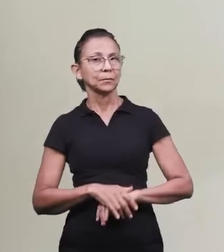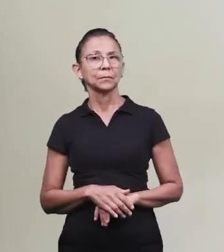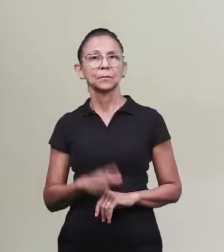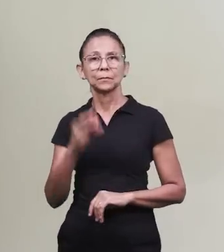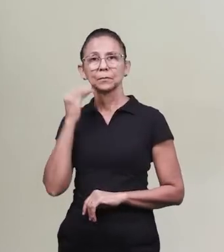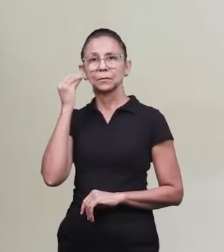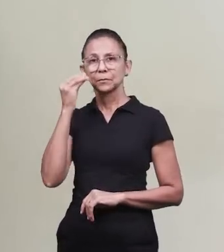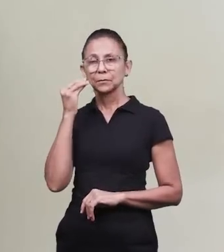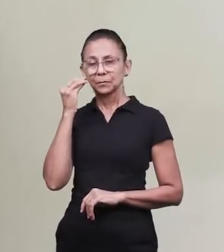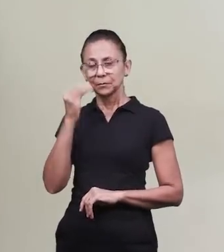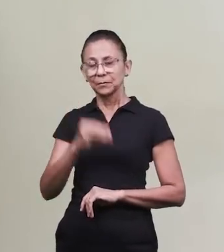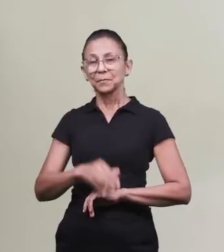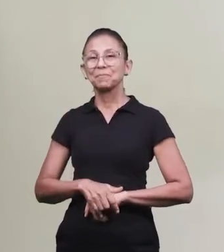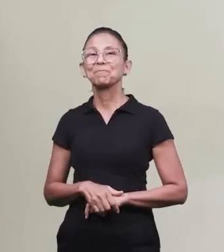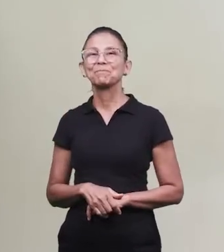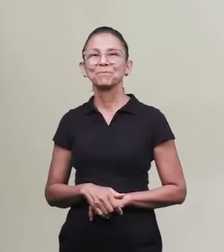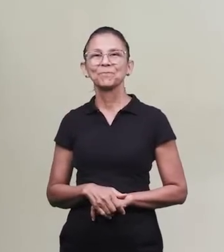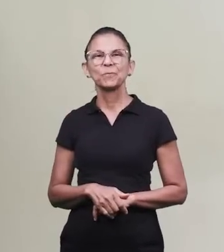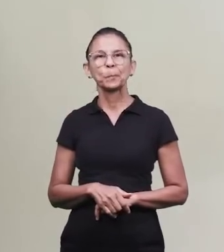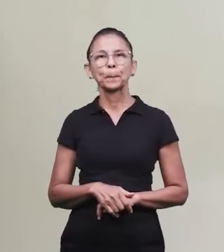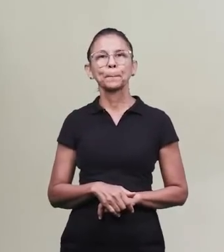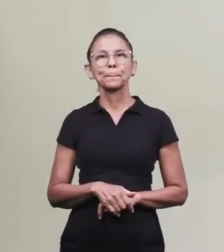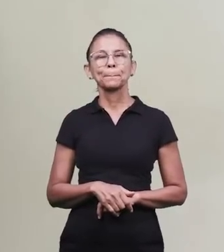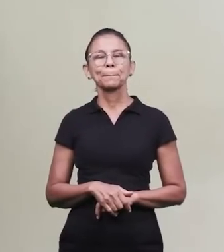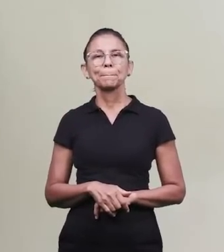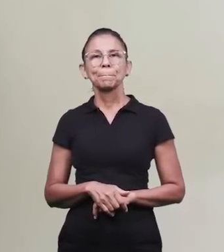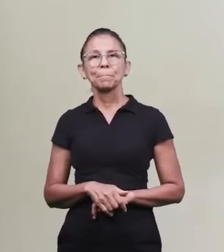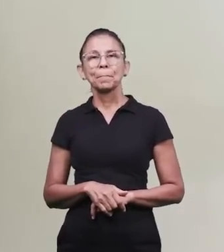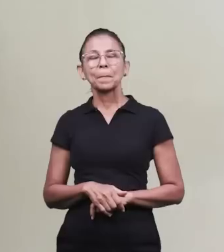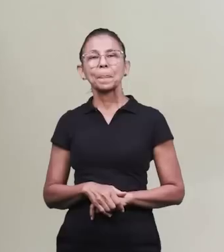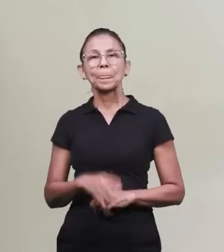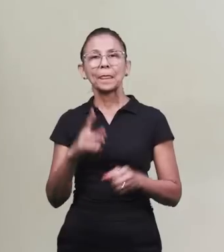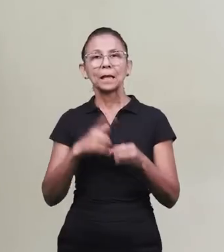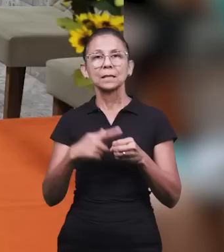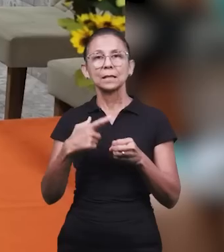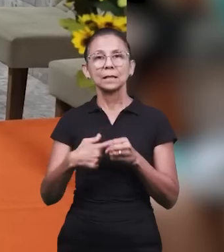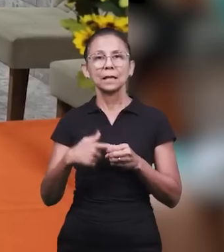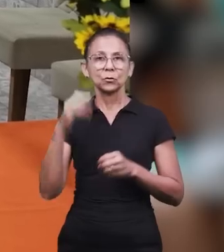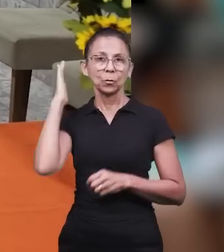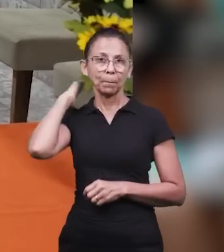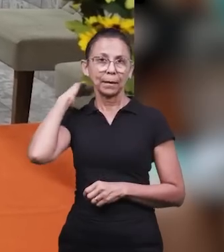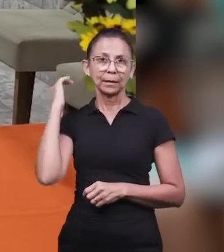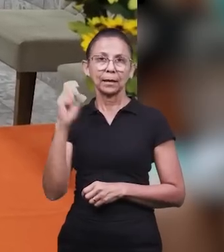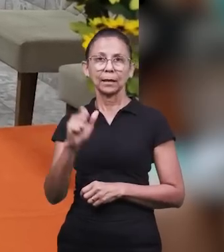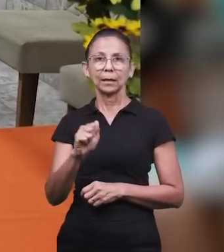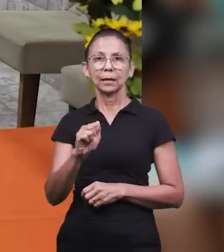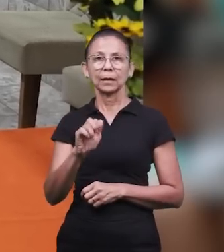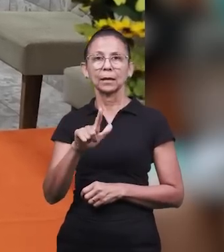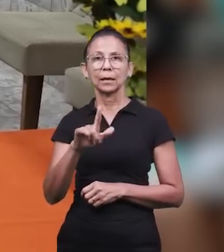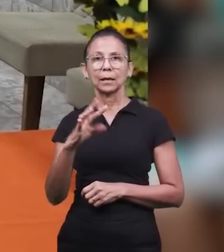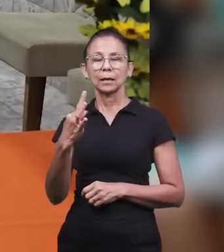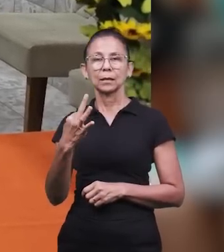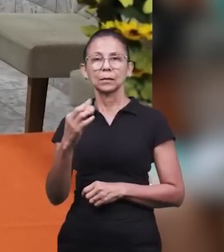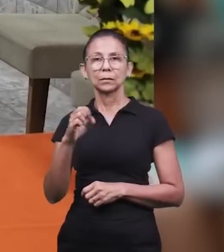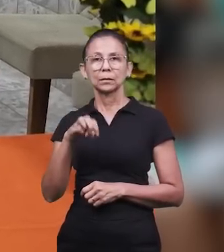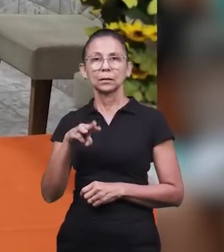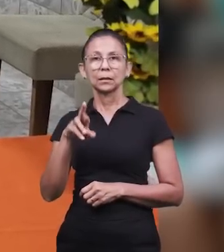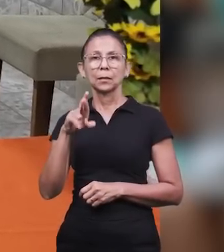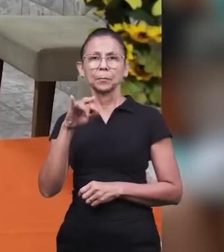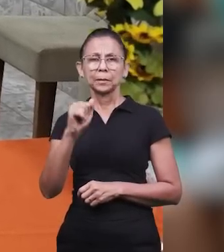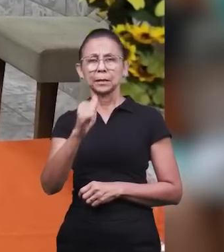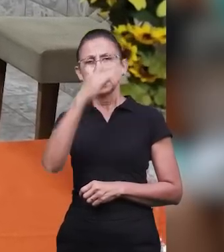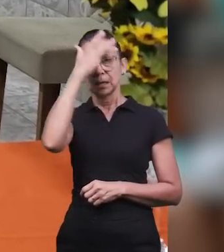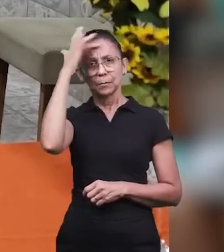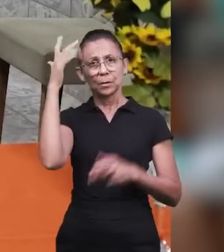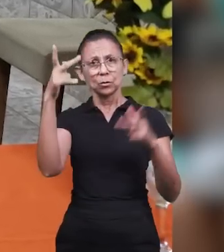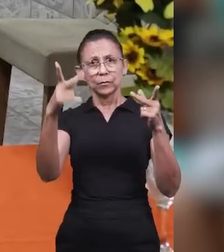experiência que vivemos ali na cidade de Altamira, Pará. onde um dos visitantes solicitou um culto na sua